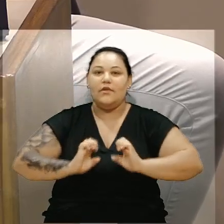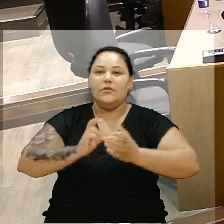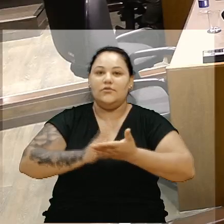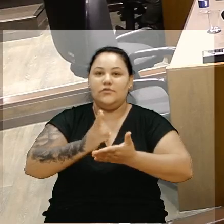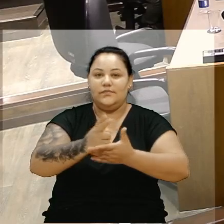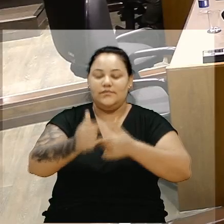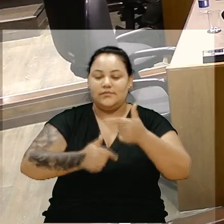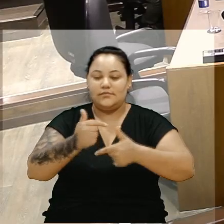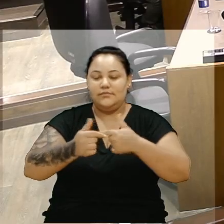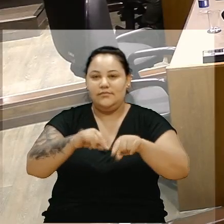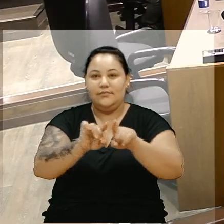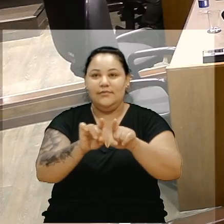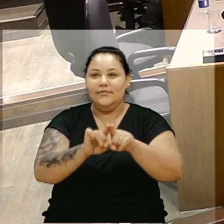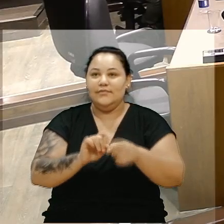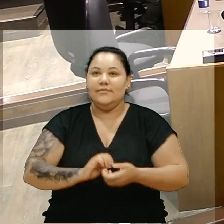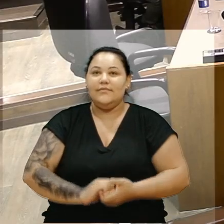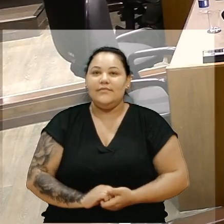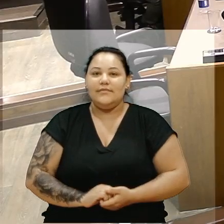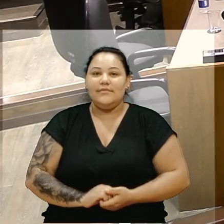vereador. Sua parte, vereador Edson.